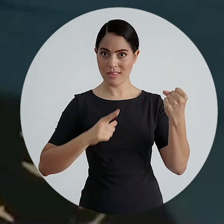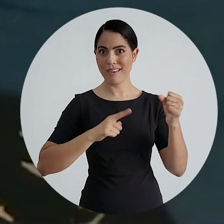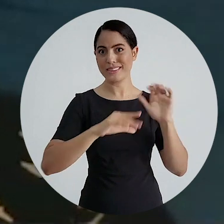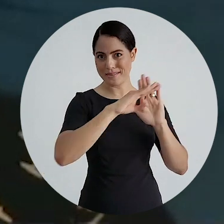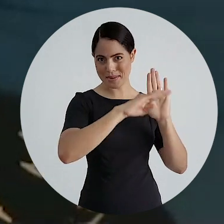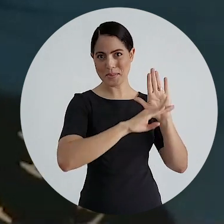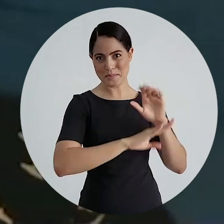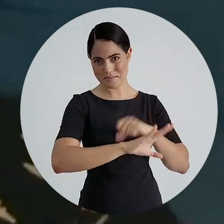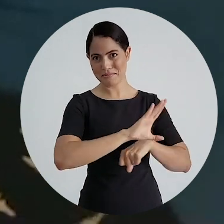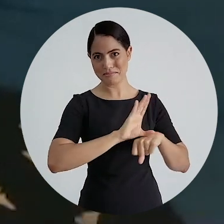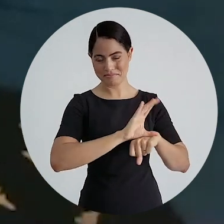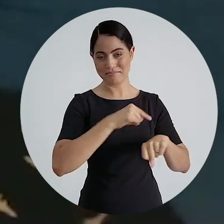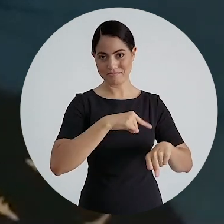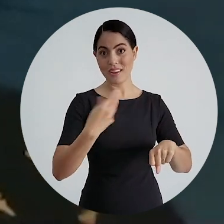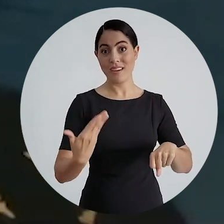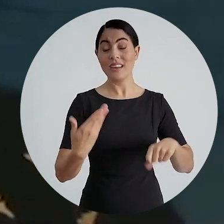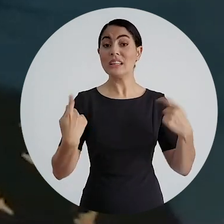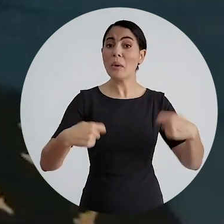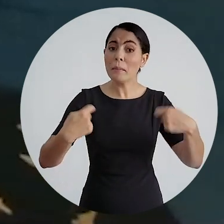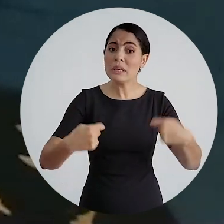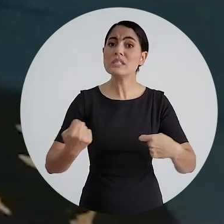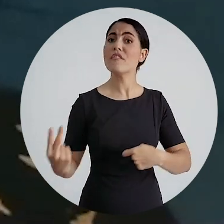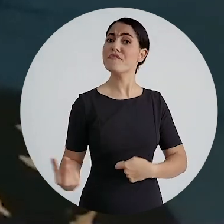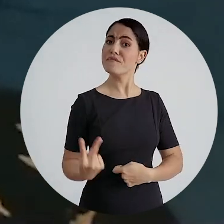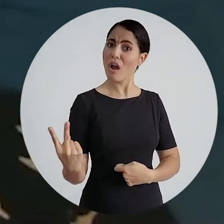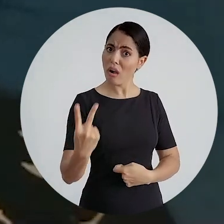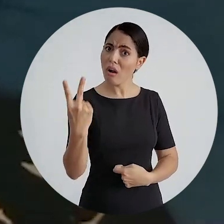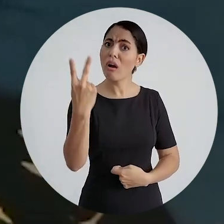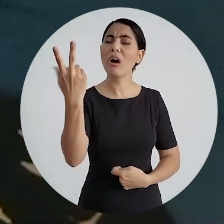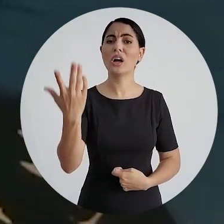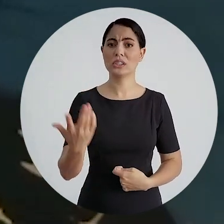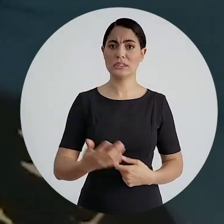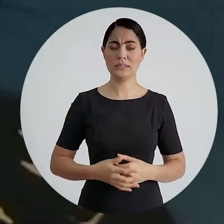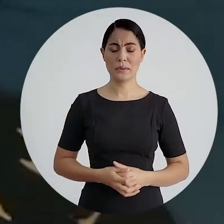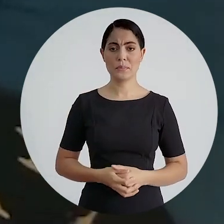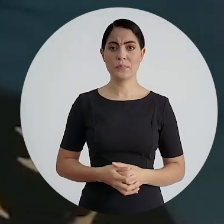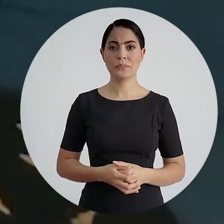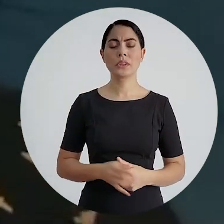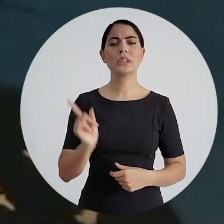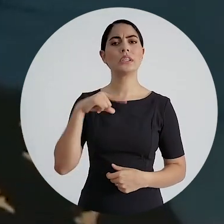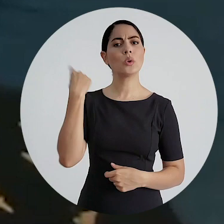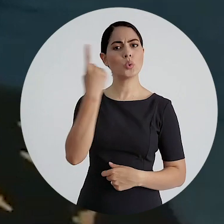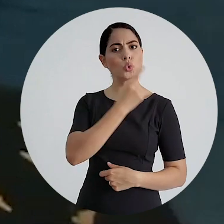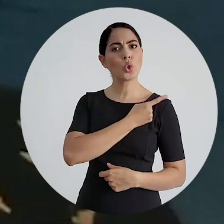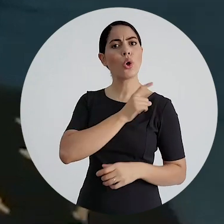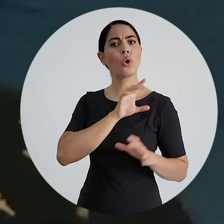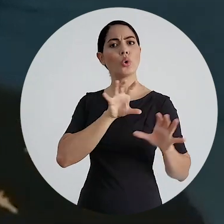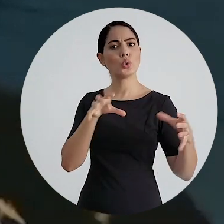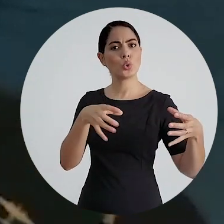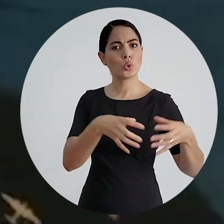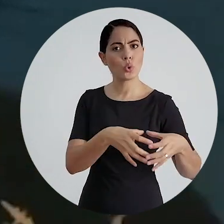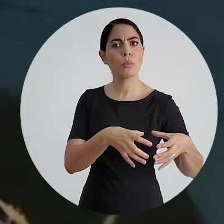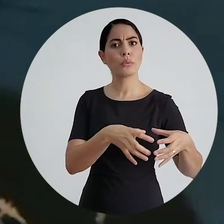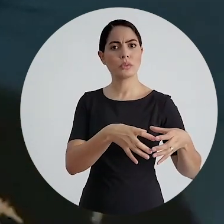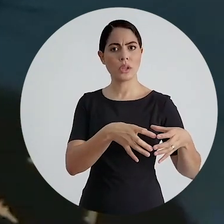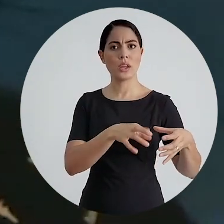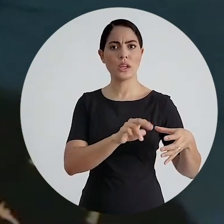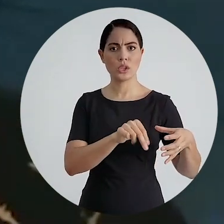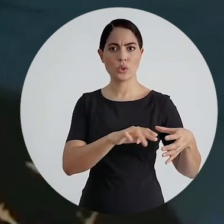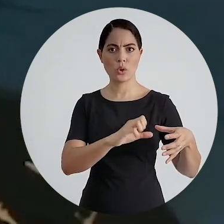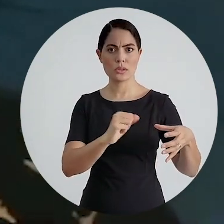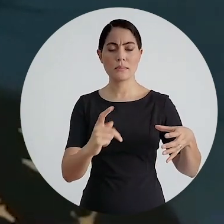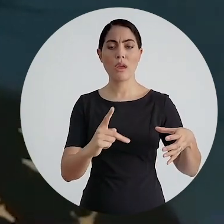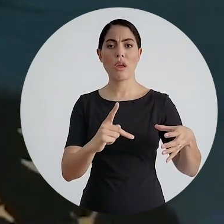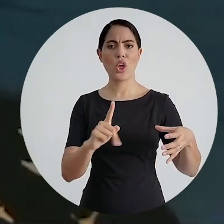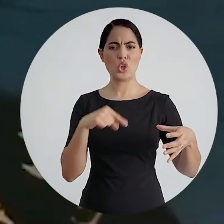regidas pela Constituição, elas se pautem nesses valores. Então, nós que compomos a RENOSP, nós